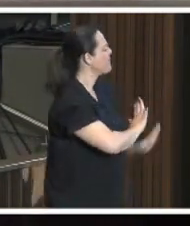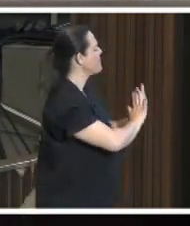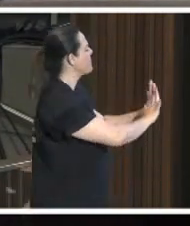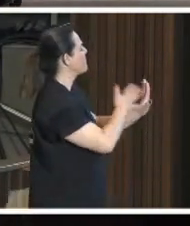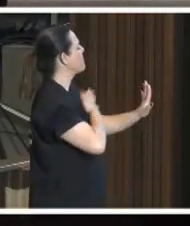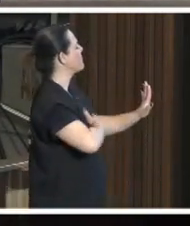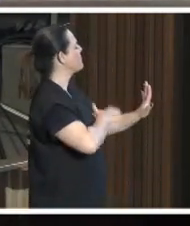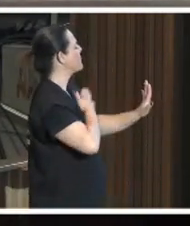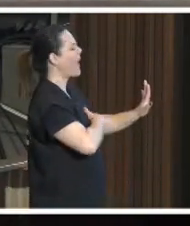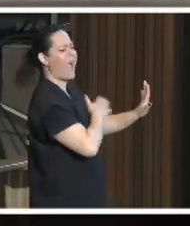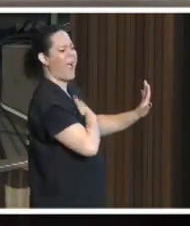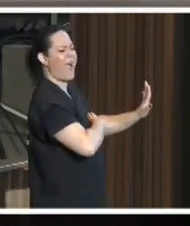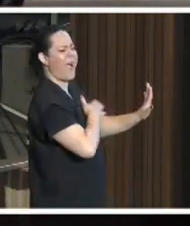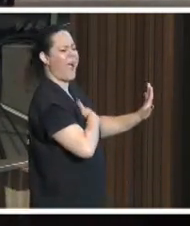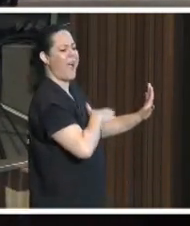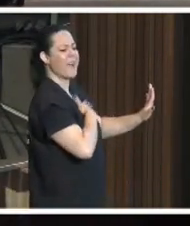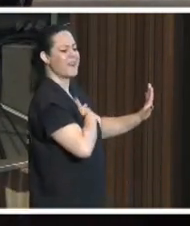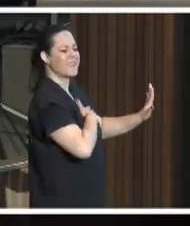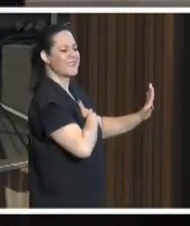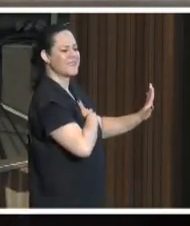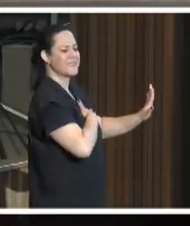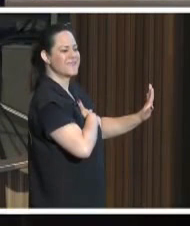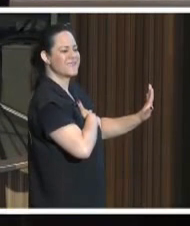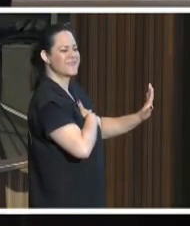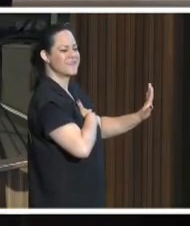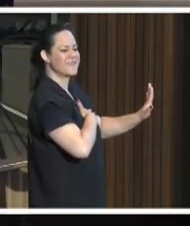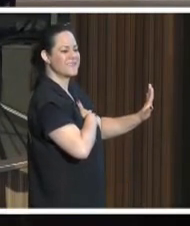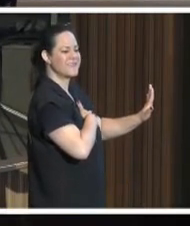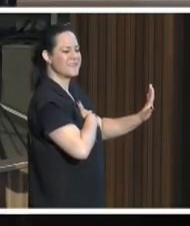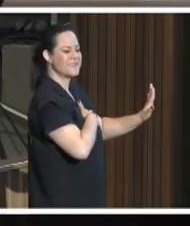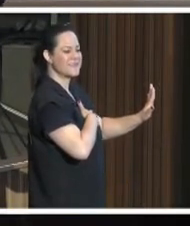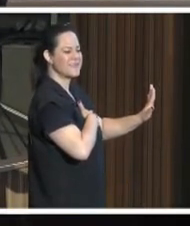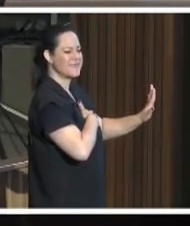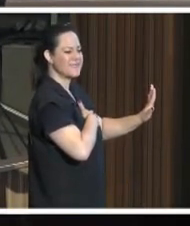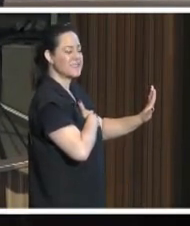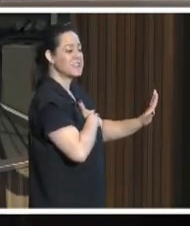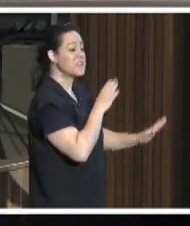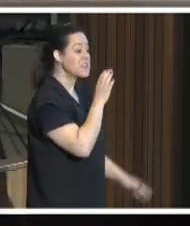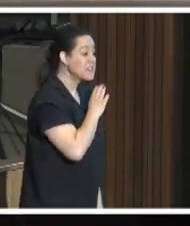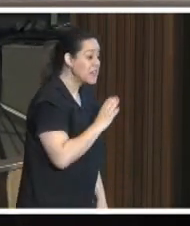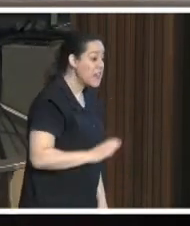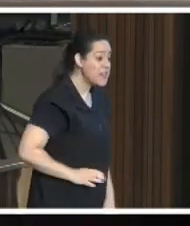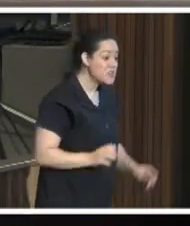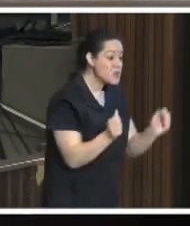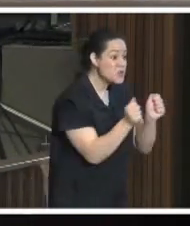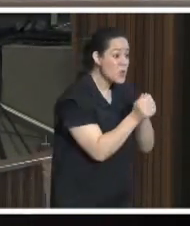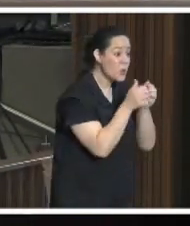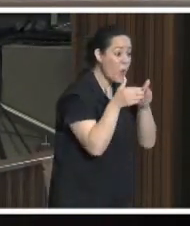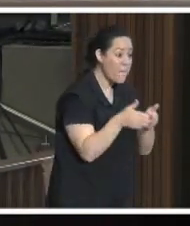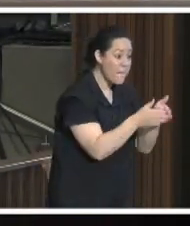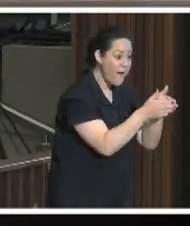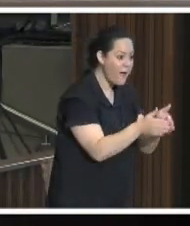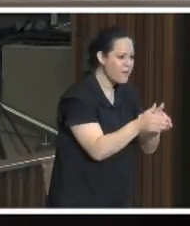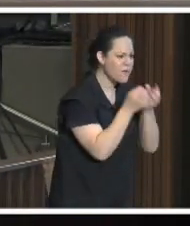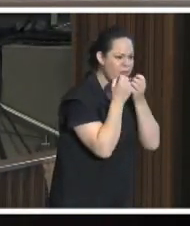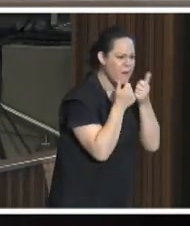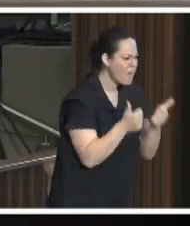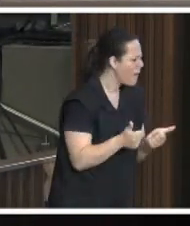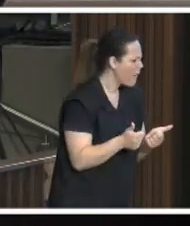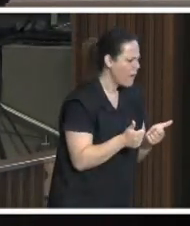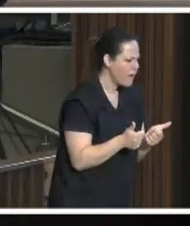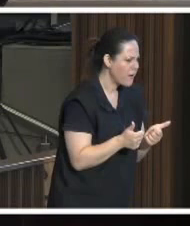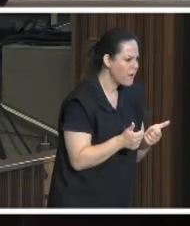sossegai, sossegai, e é suficiente isso. Com Cristo no barco tudo vai muito bem,